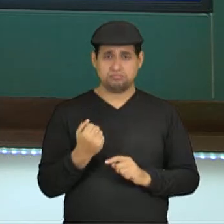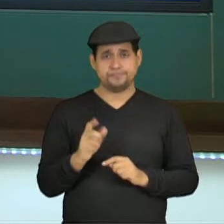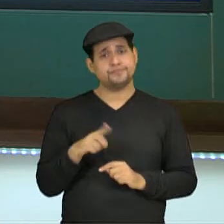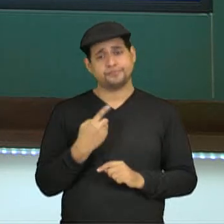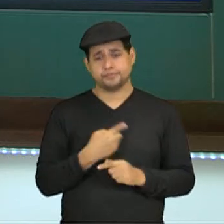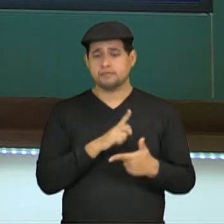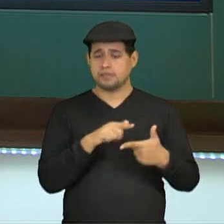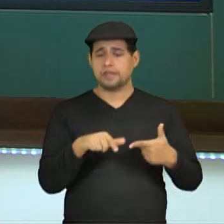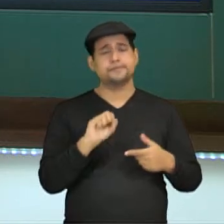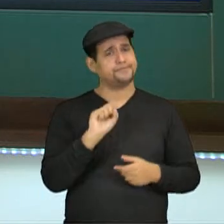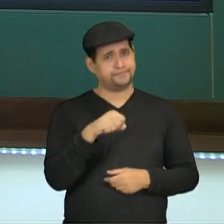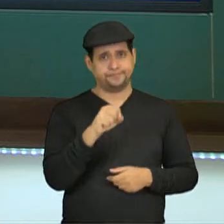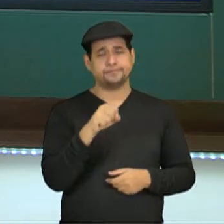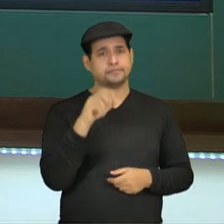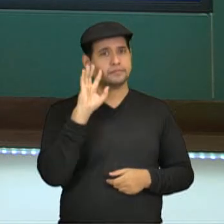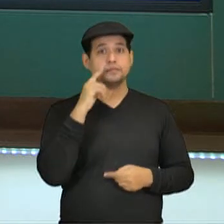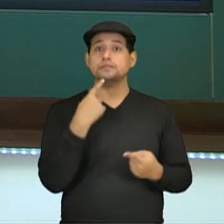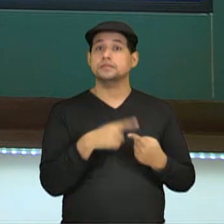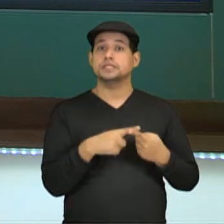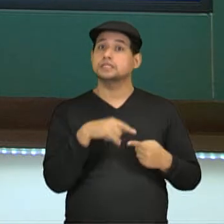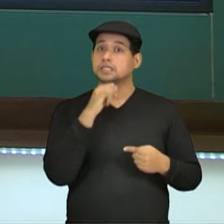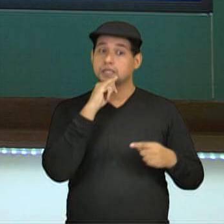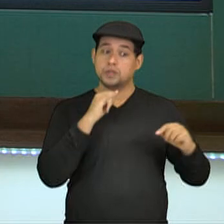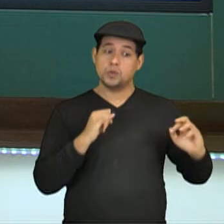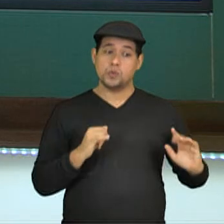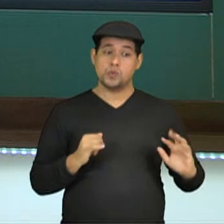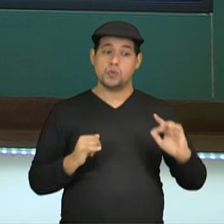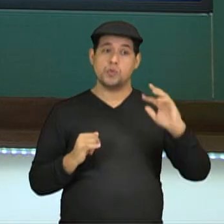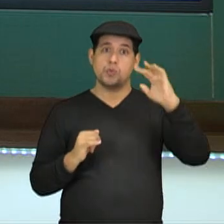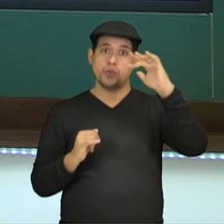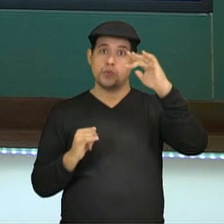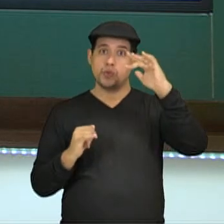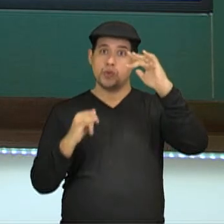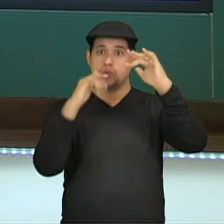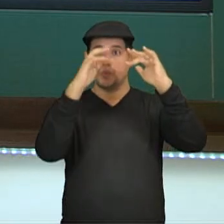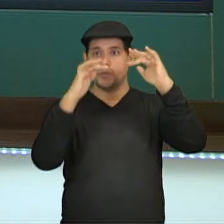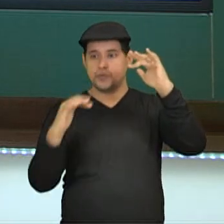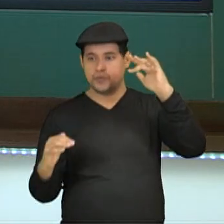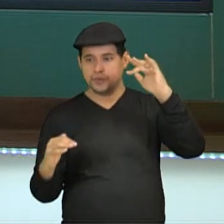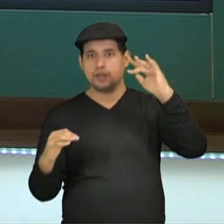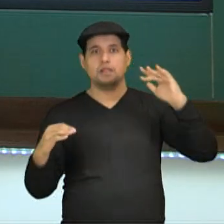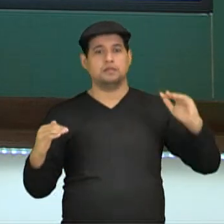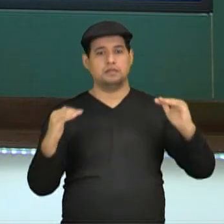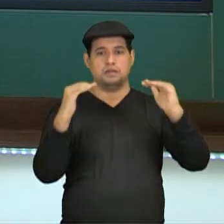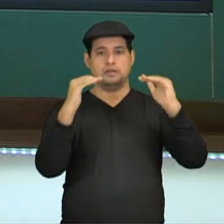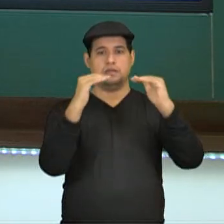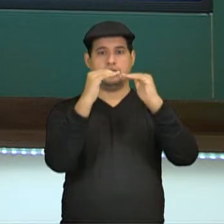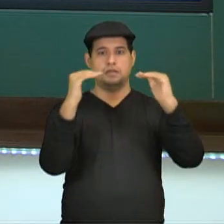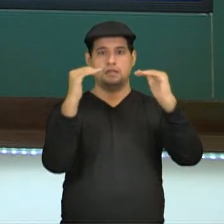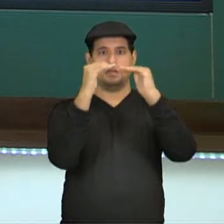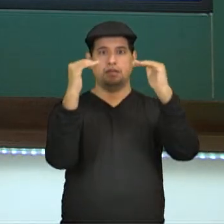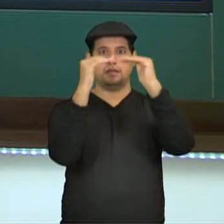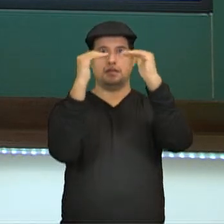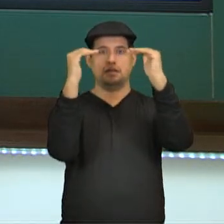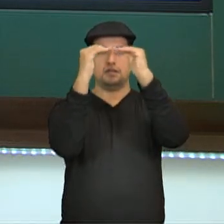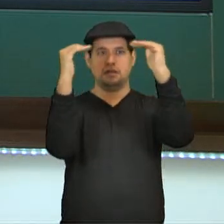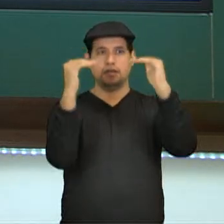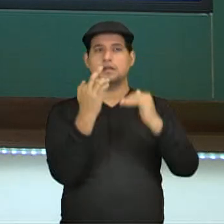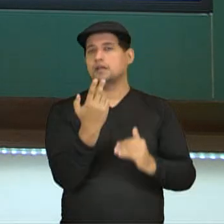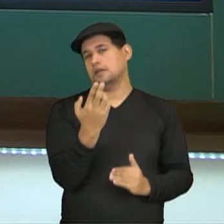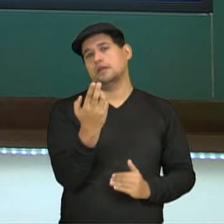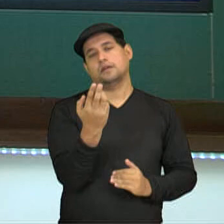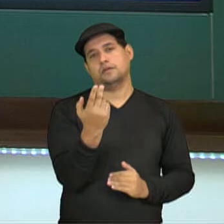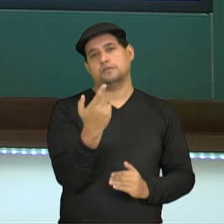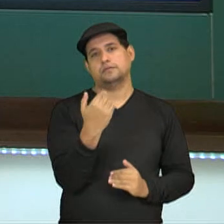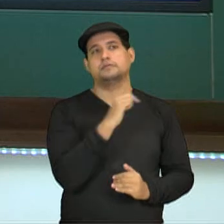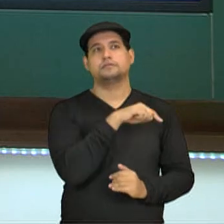nosso gráfico diz que sim, né? Porque a temperatura sobe e volta a descer. Então, toda essa faixa aqui, ó, essa faixa de